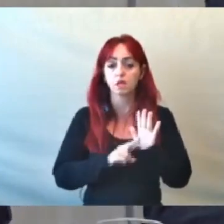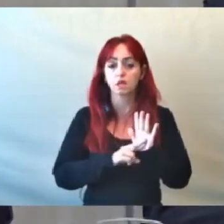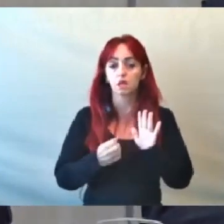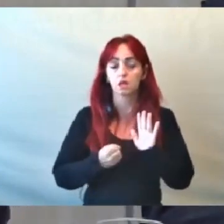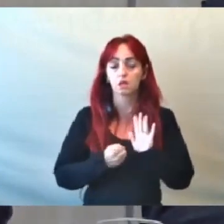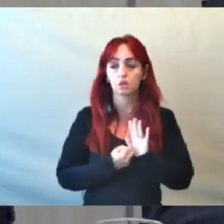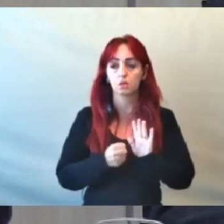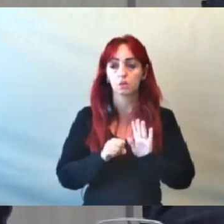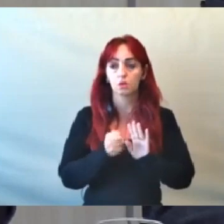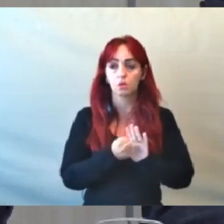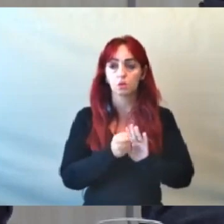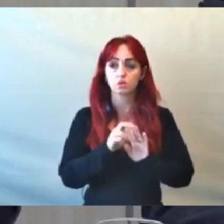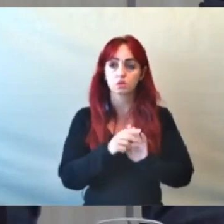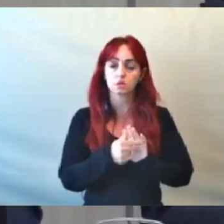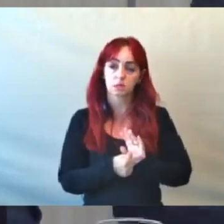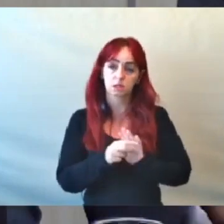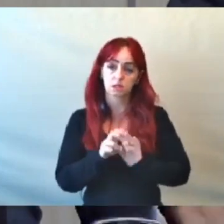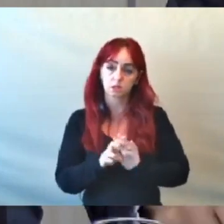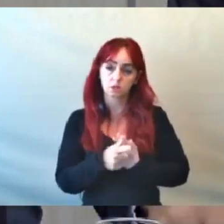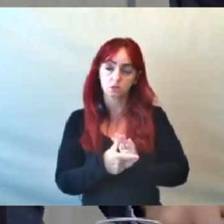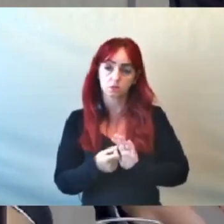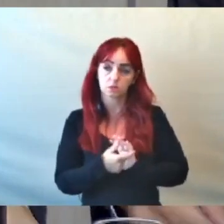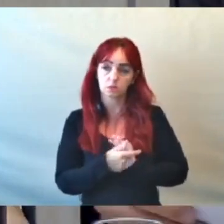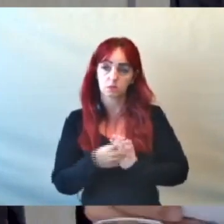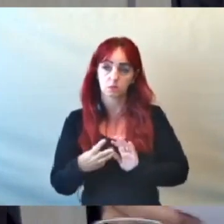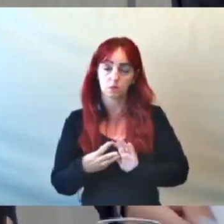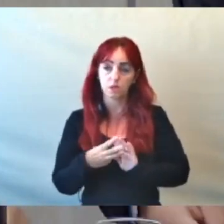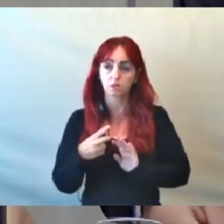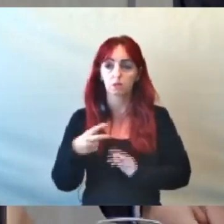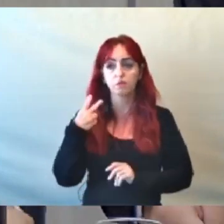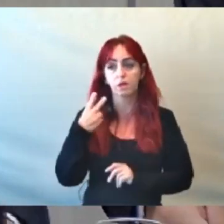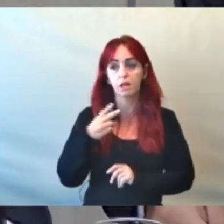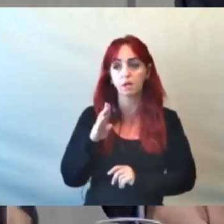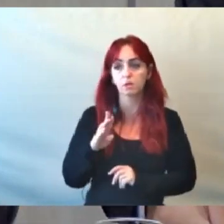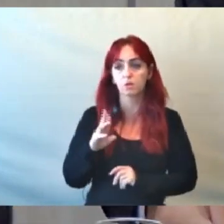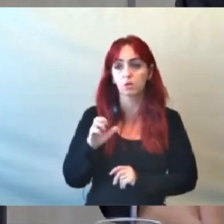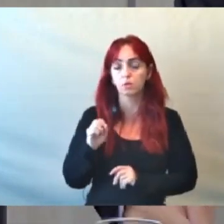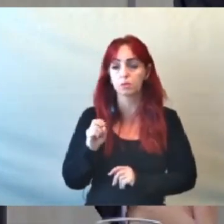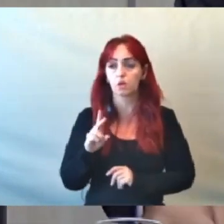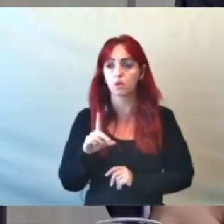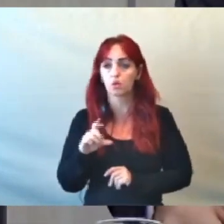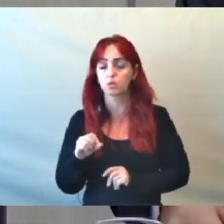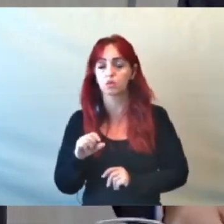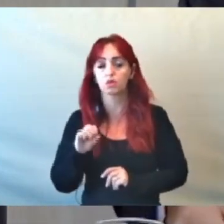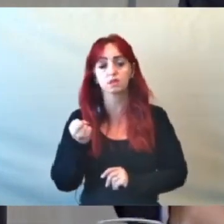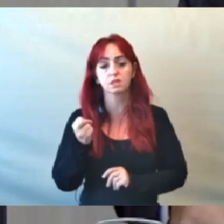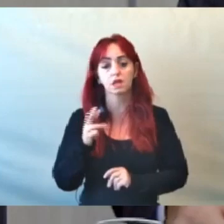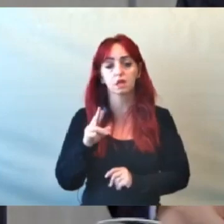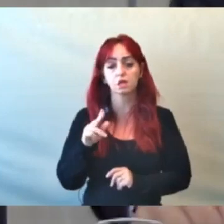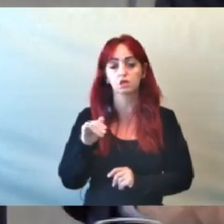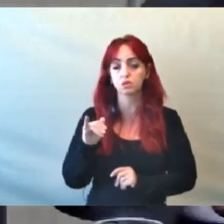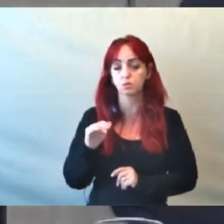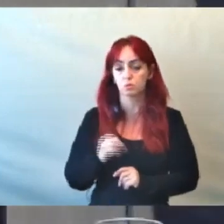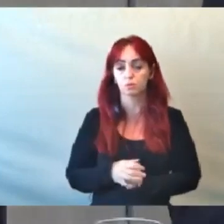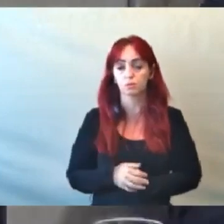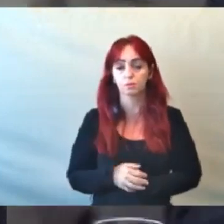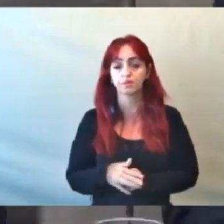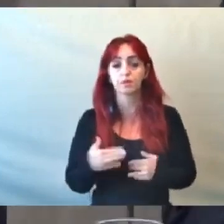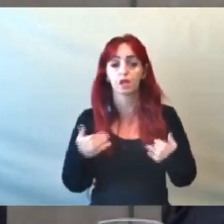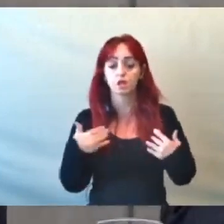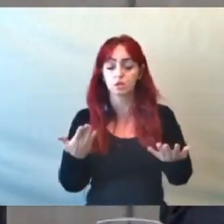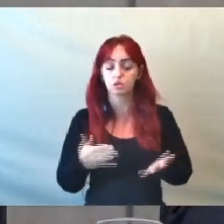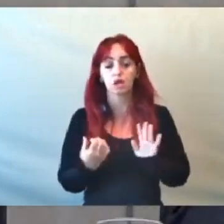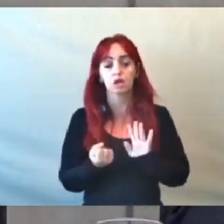autoria dos vereadores Braulio Lara e Sérgio Fernando Pinto Tavares. Eu já registro aqui a presença